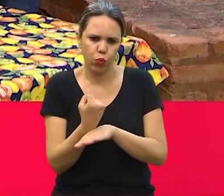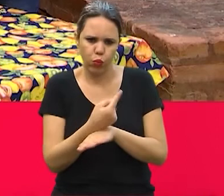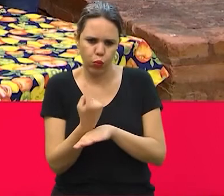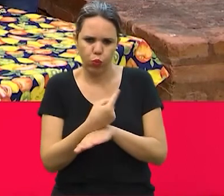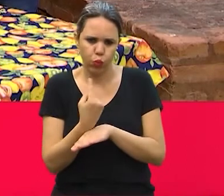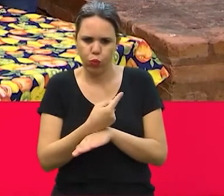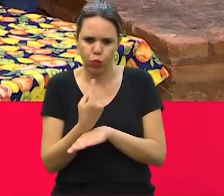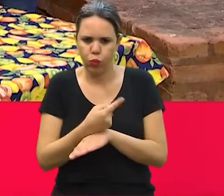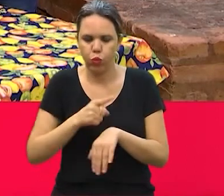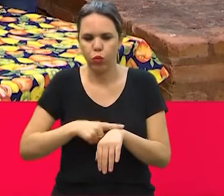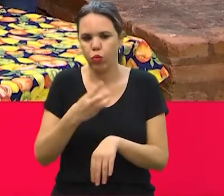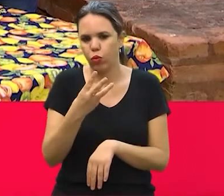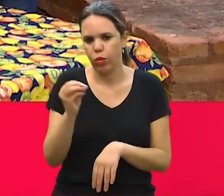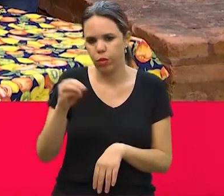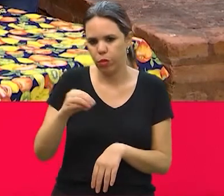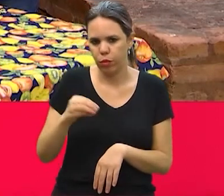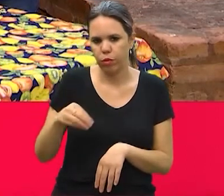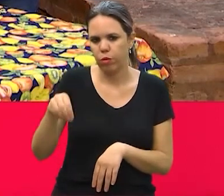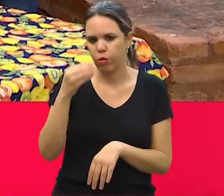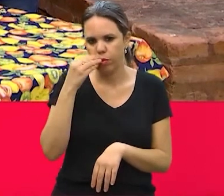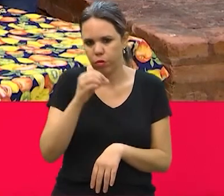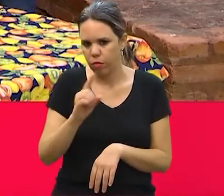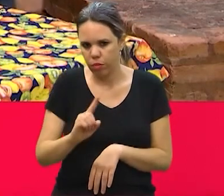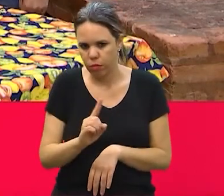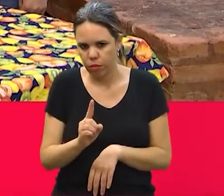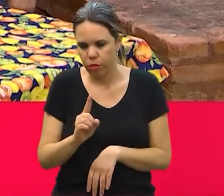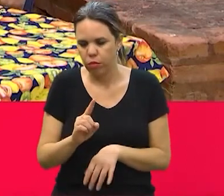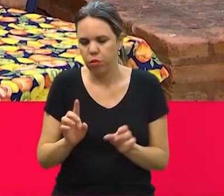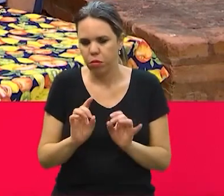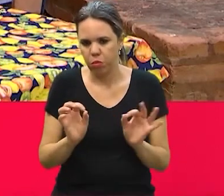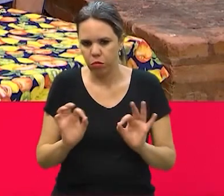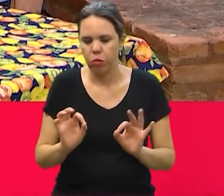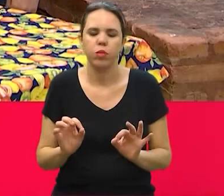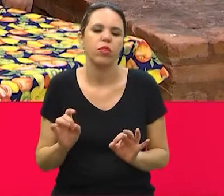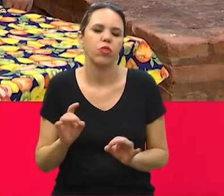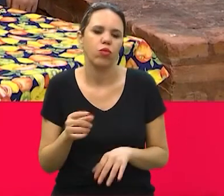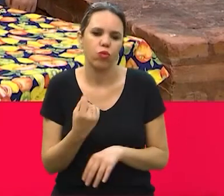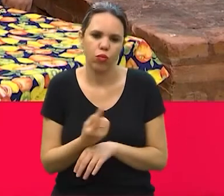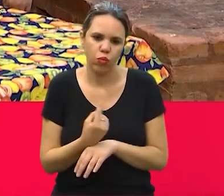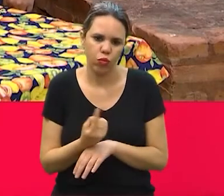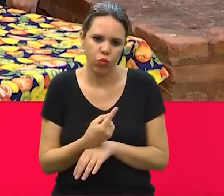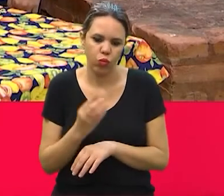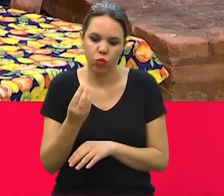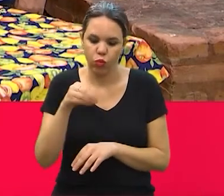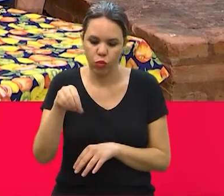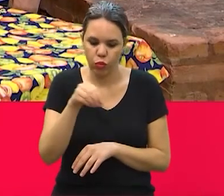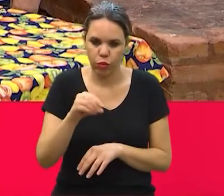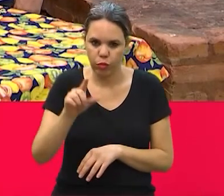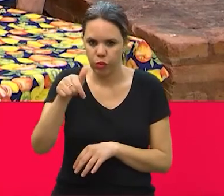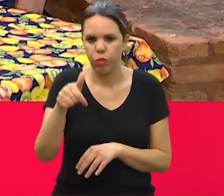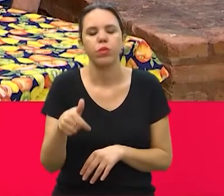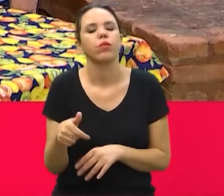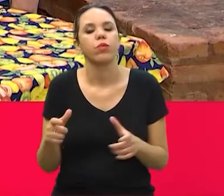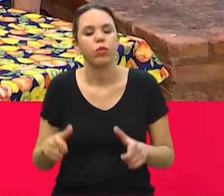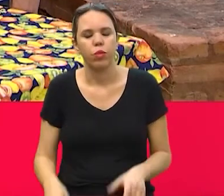ele na pressão por 30 minutos. Com temperos? Não, sem tempero nenhum. Ah, tá. Só cozinhei ele porque a gente vai temperar depois, né?